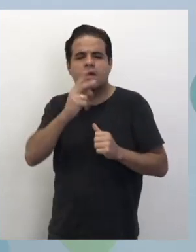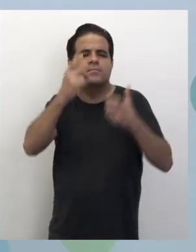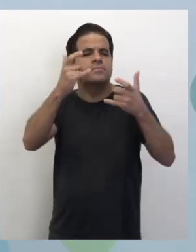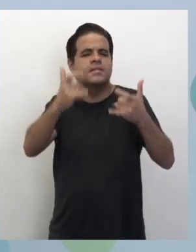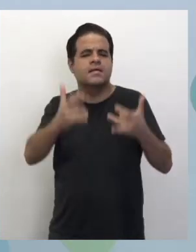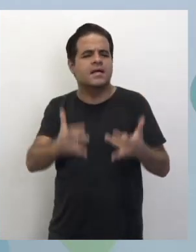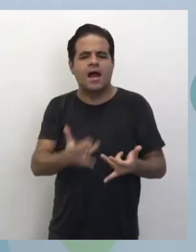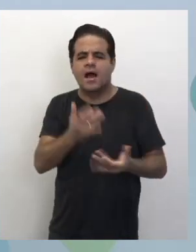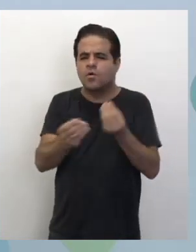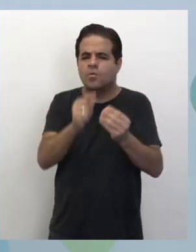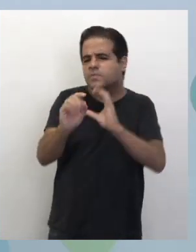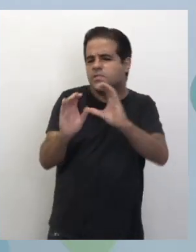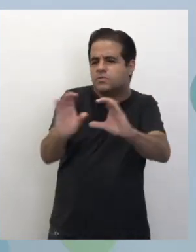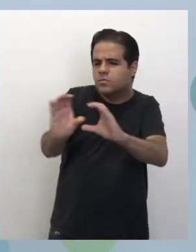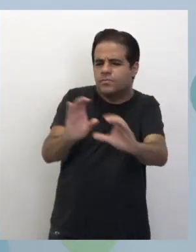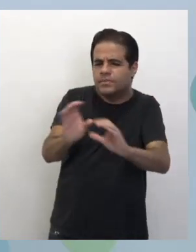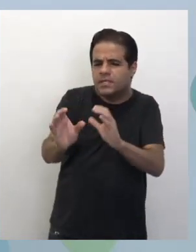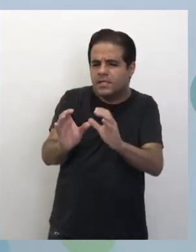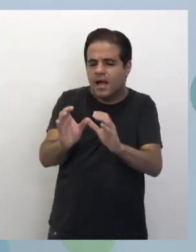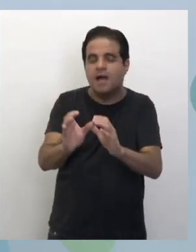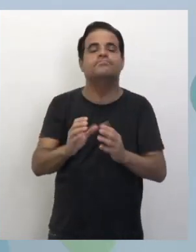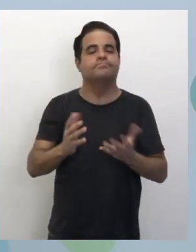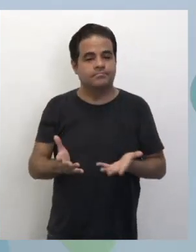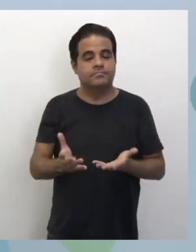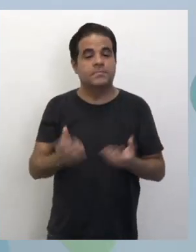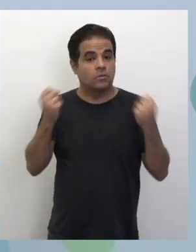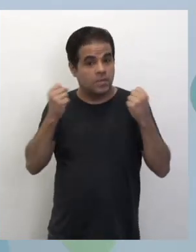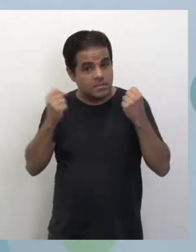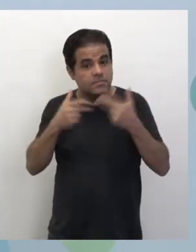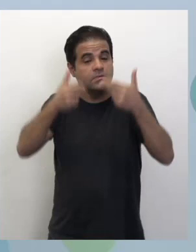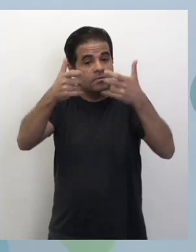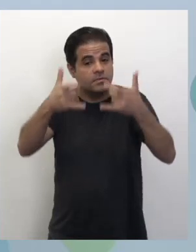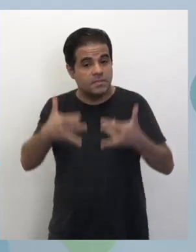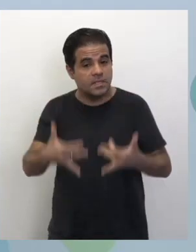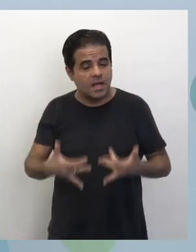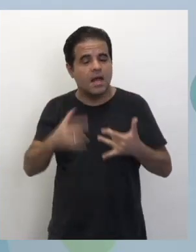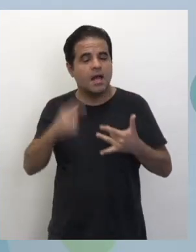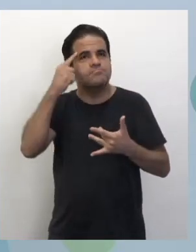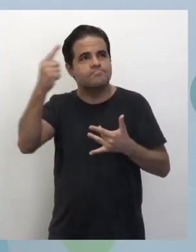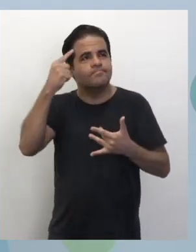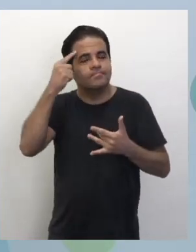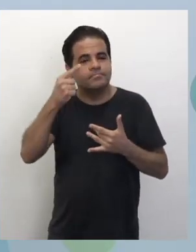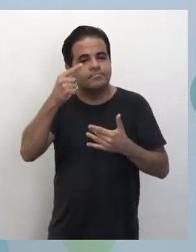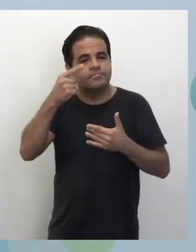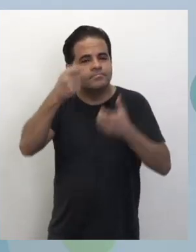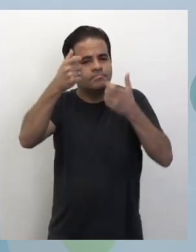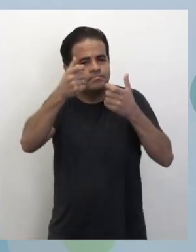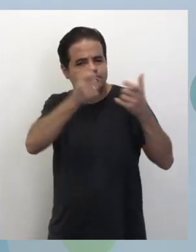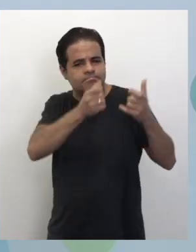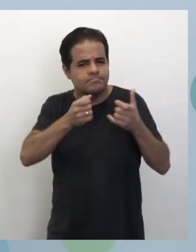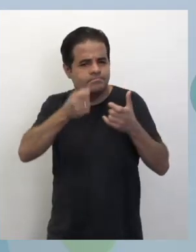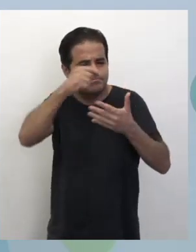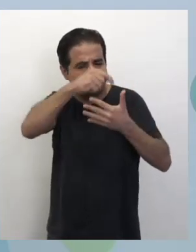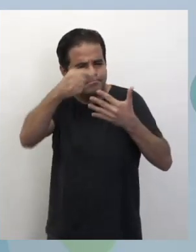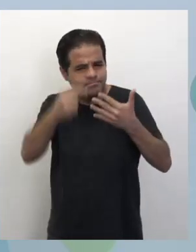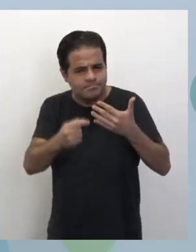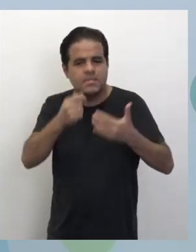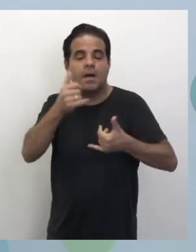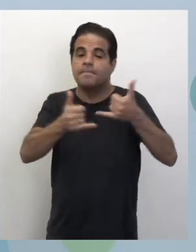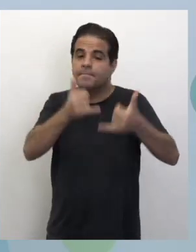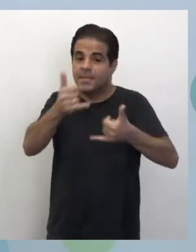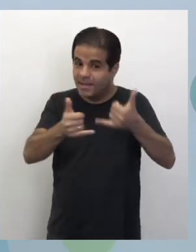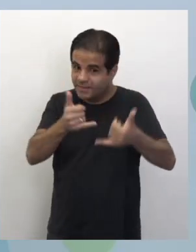como você se comunica. Já em educação física, realizaremos uma trilha das brincadeiras. Em